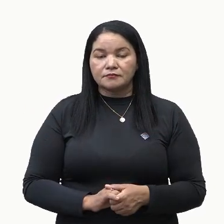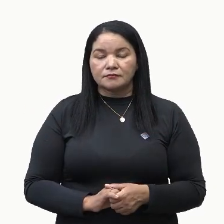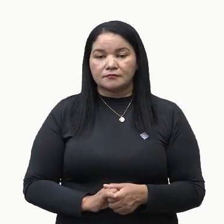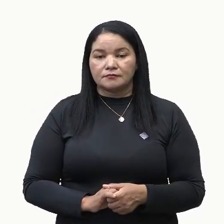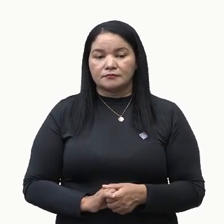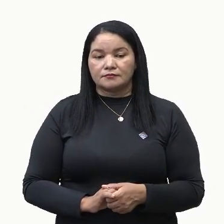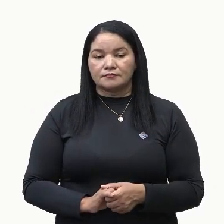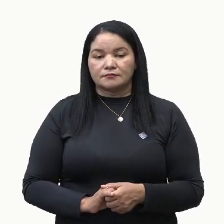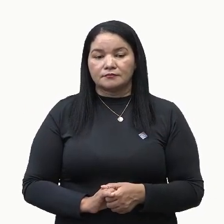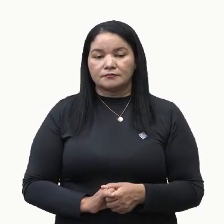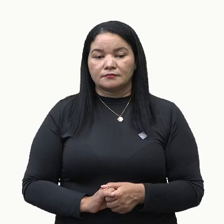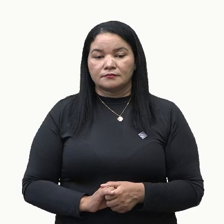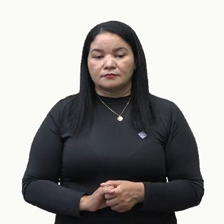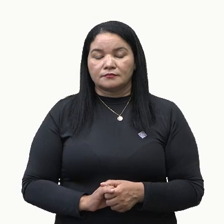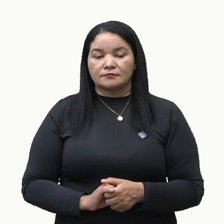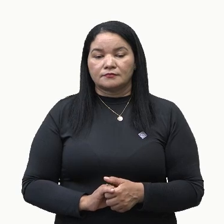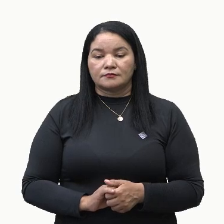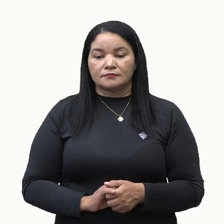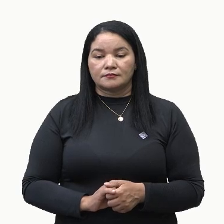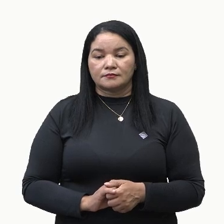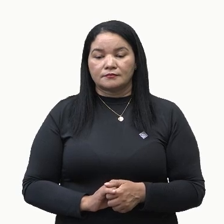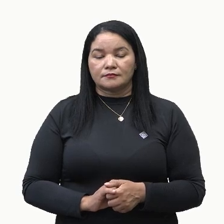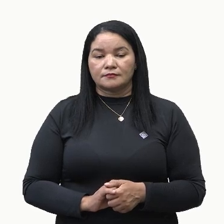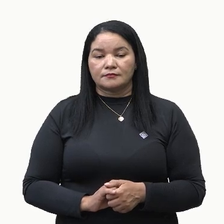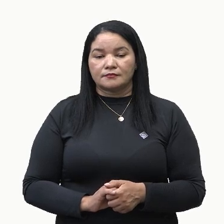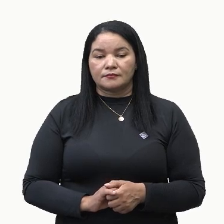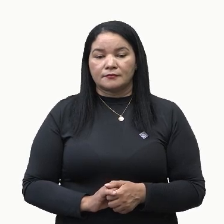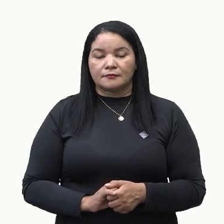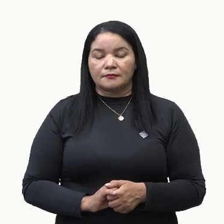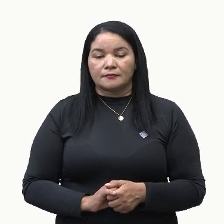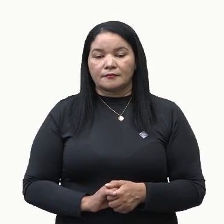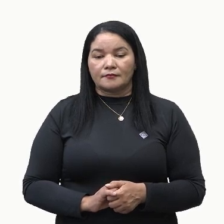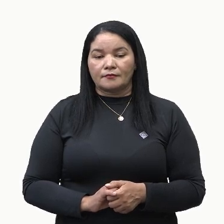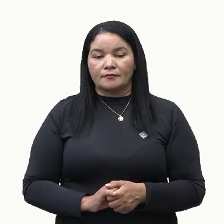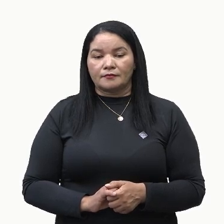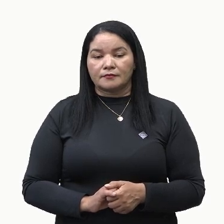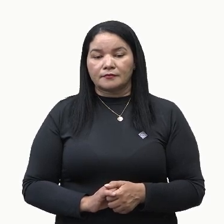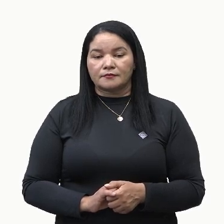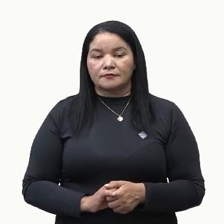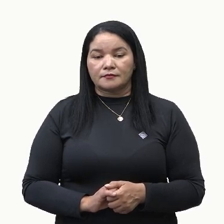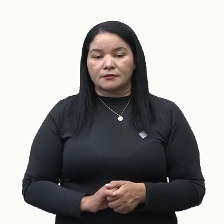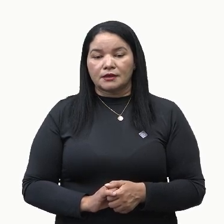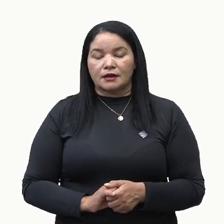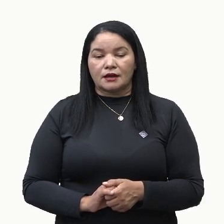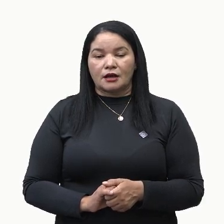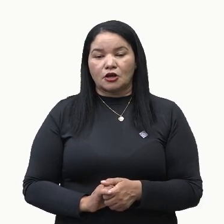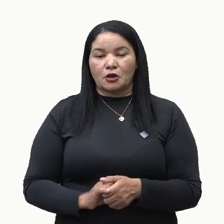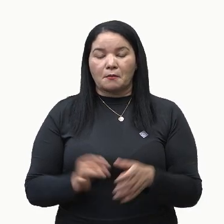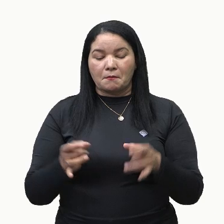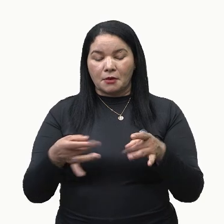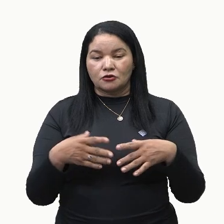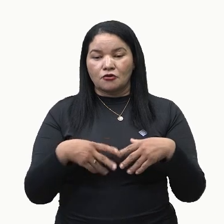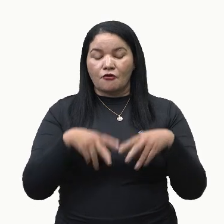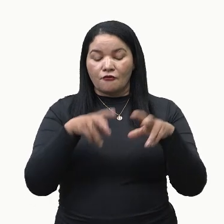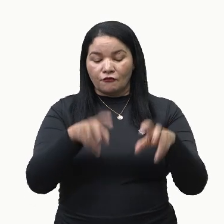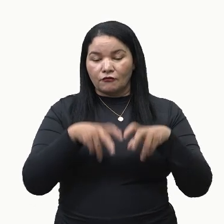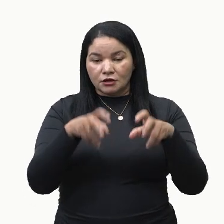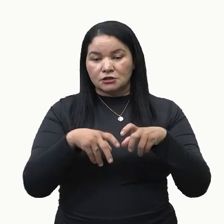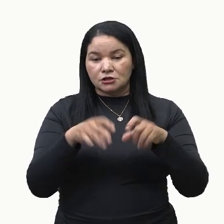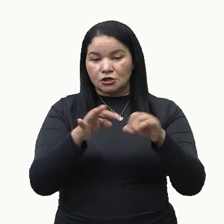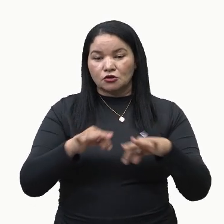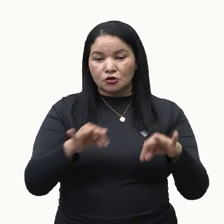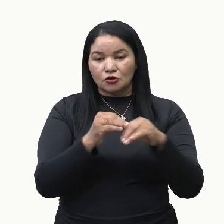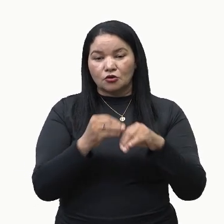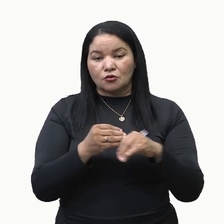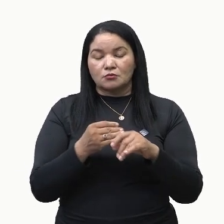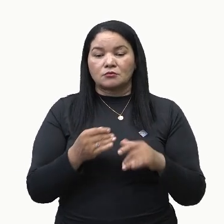Olha só. Então vamos lá. Terceiro verso aqui, ó. Deixou para trás todo o marasmo da fazenda. Quantos verbos nós